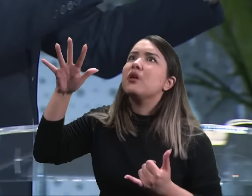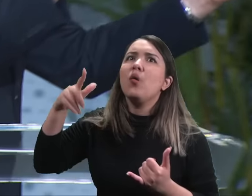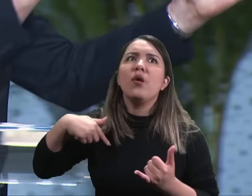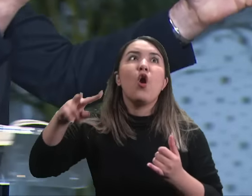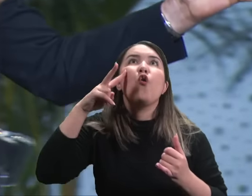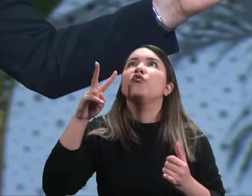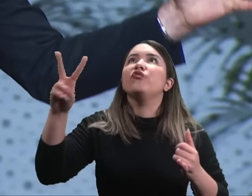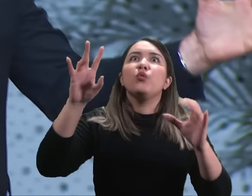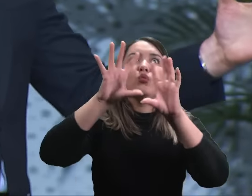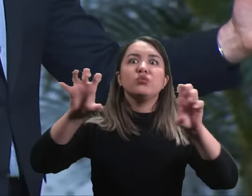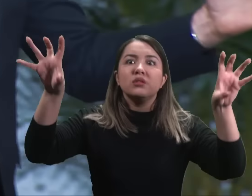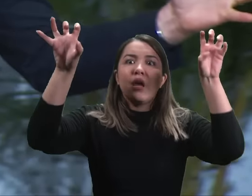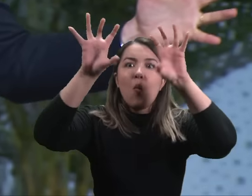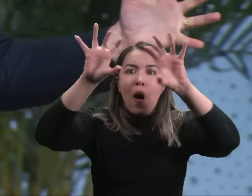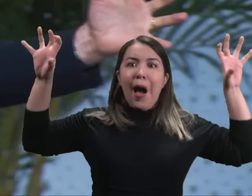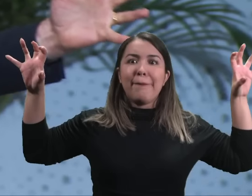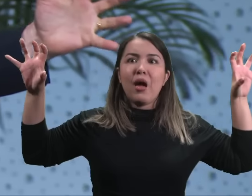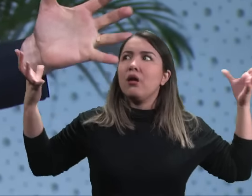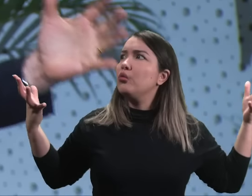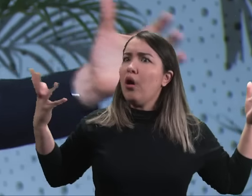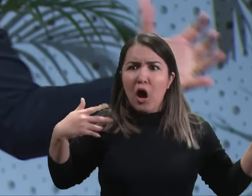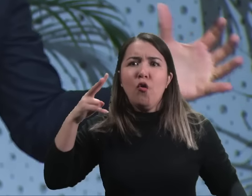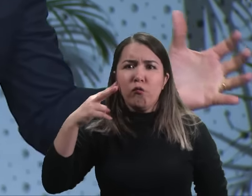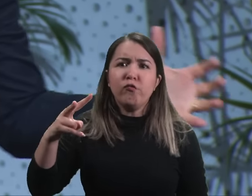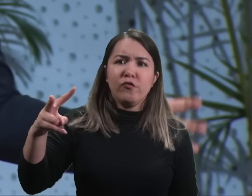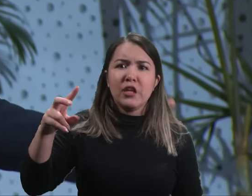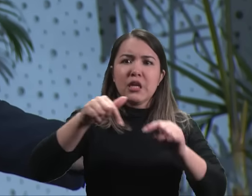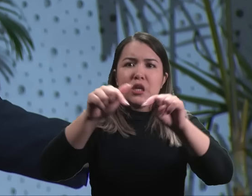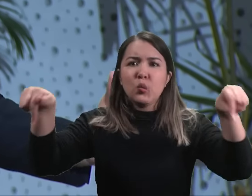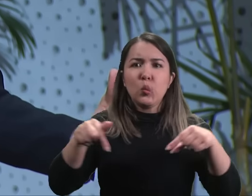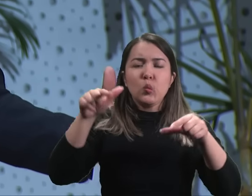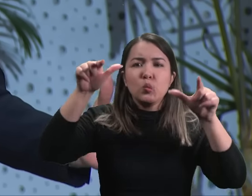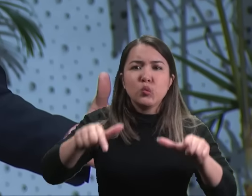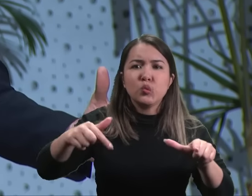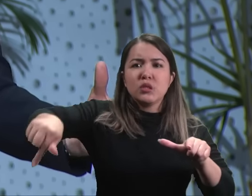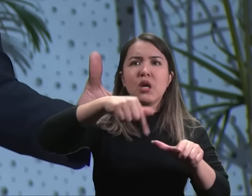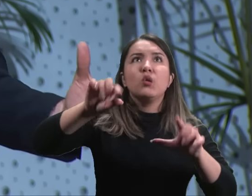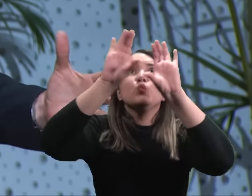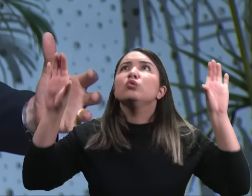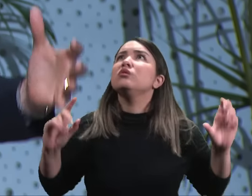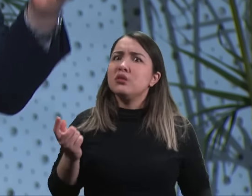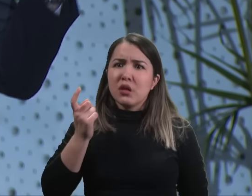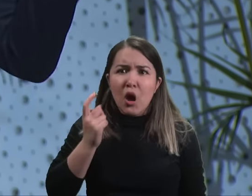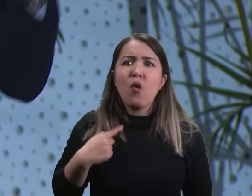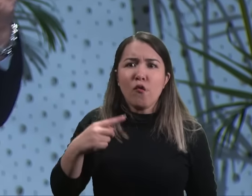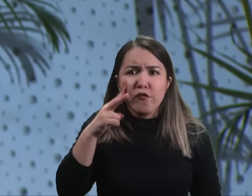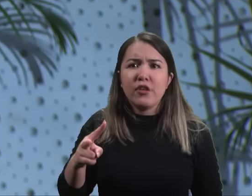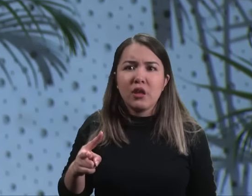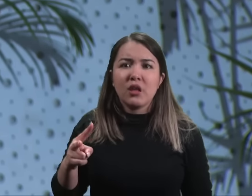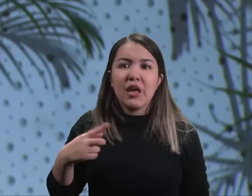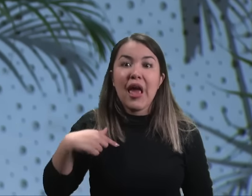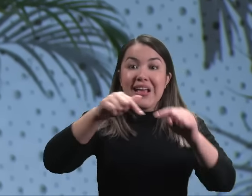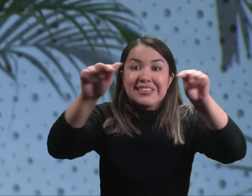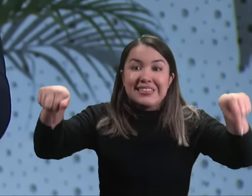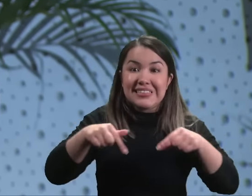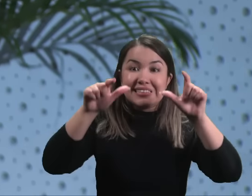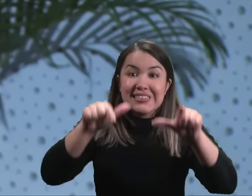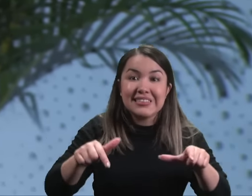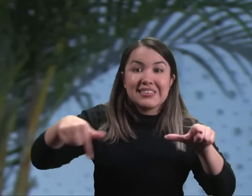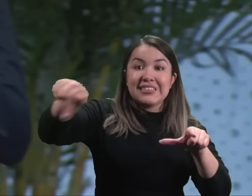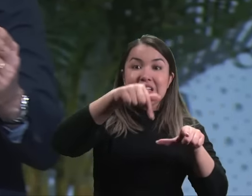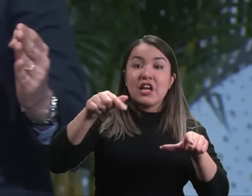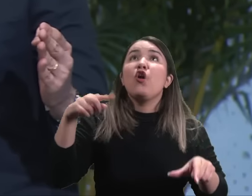céus abertos e eu vi um santuário no céu e nesse Santuário no céu